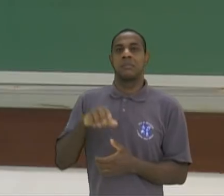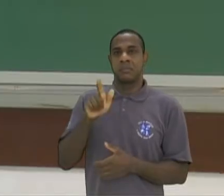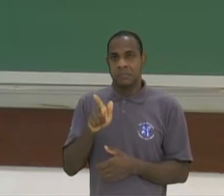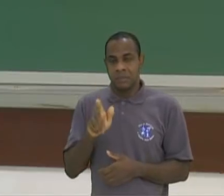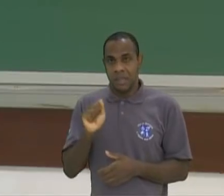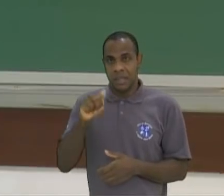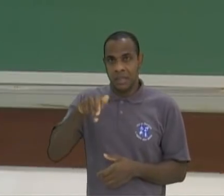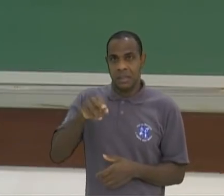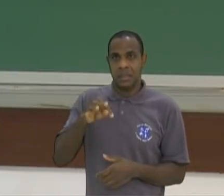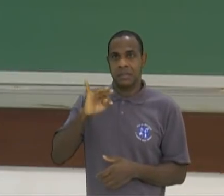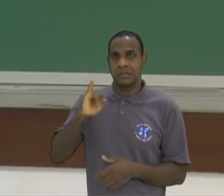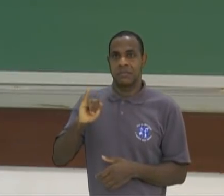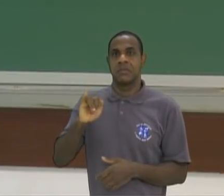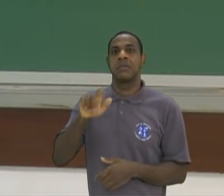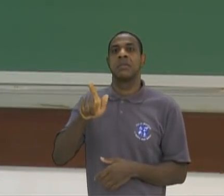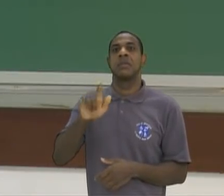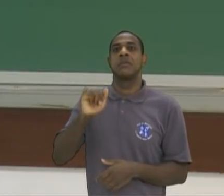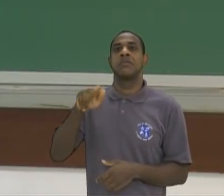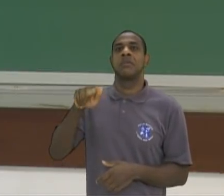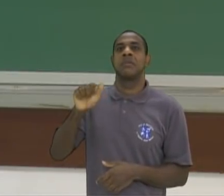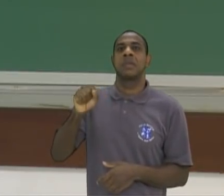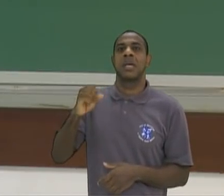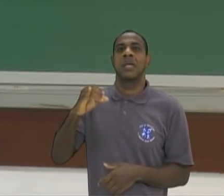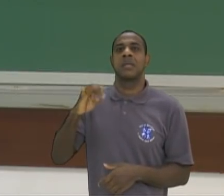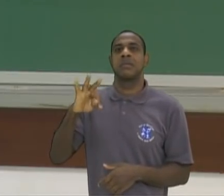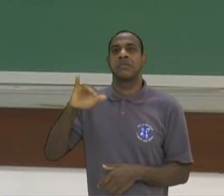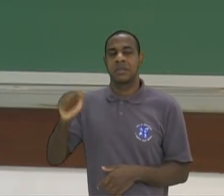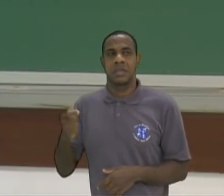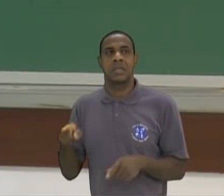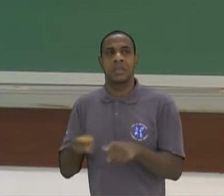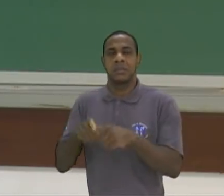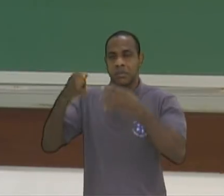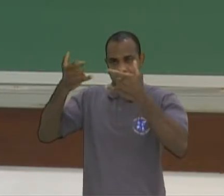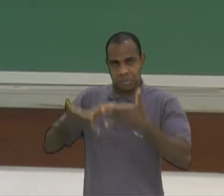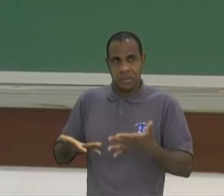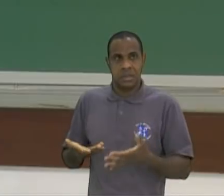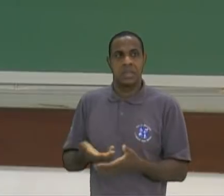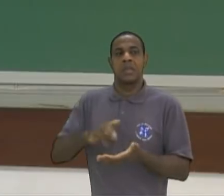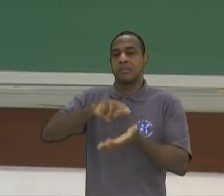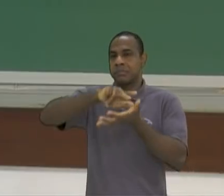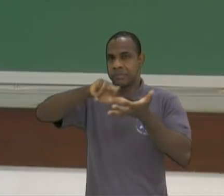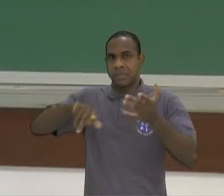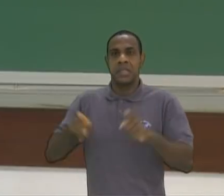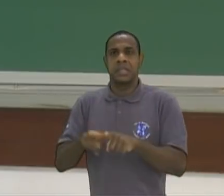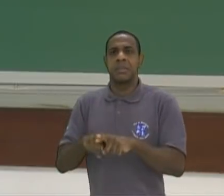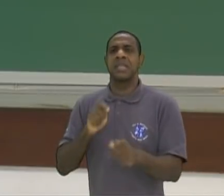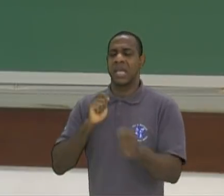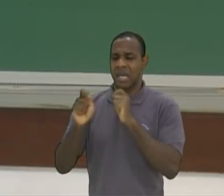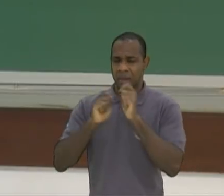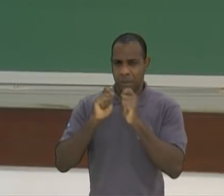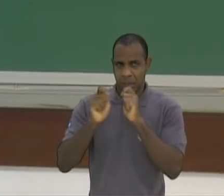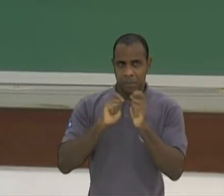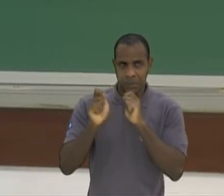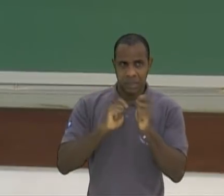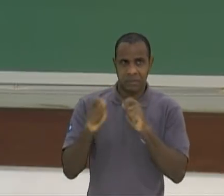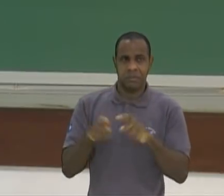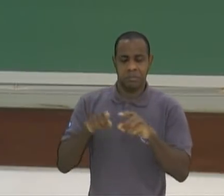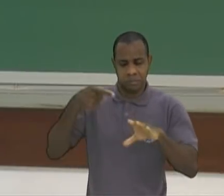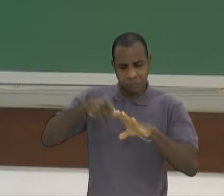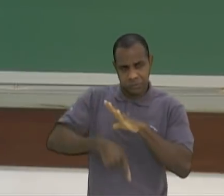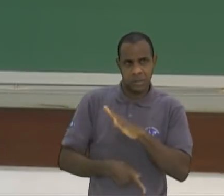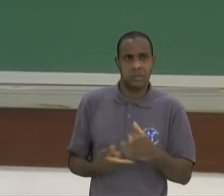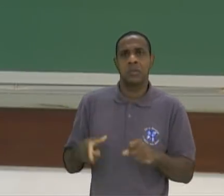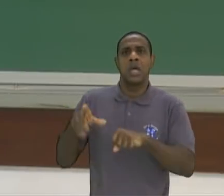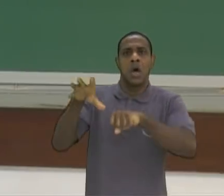pode fazer pelo seu corpo, né? Então são uma série de reportagens, aqui na segunda é uma reportagem de TV também, que vai estar aprofundando ainda mais